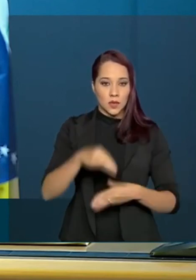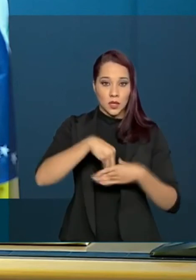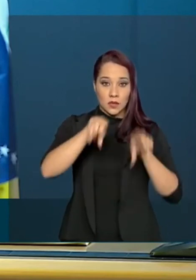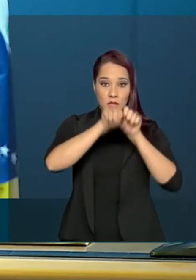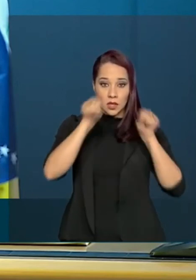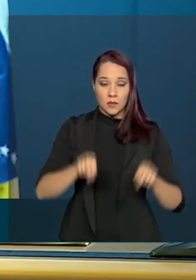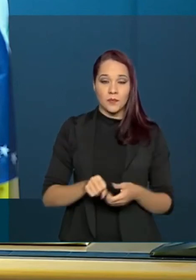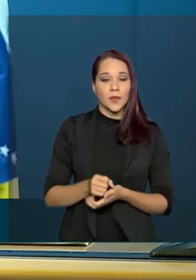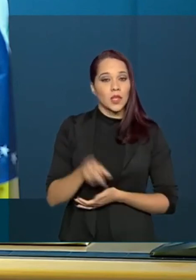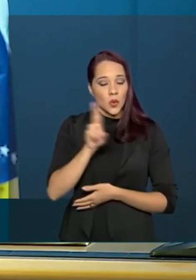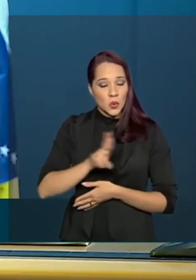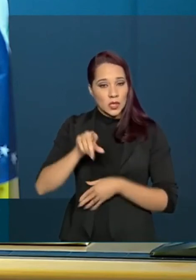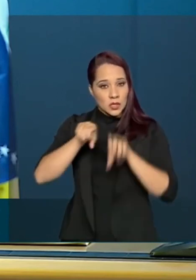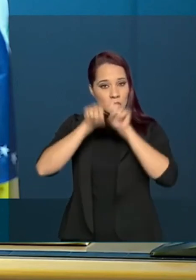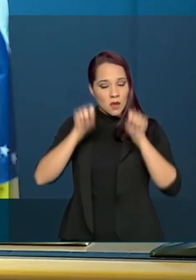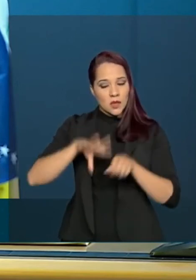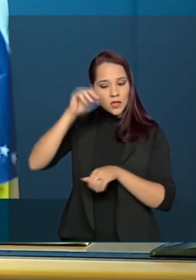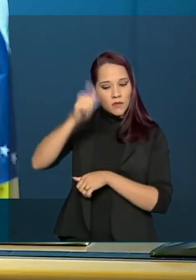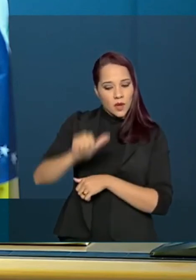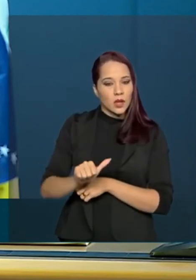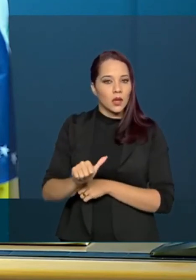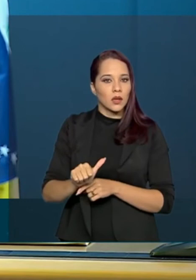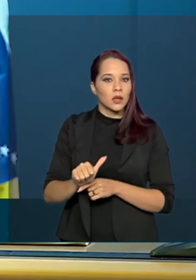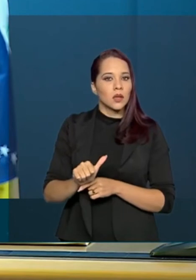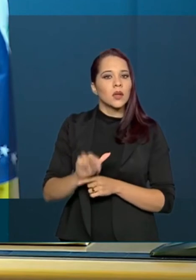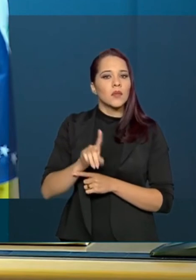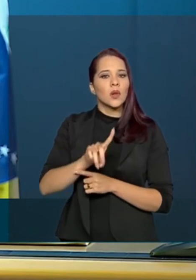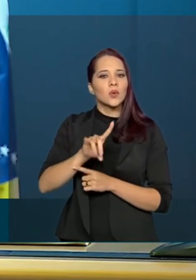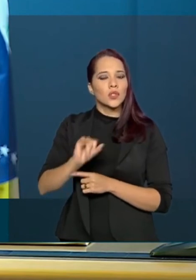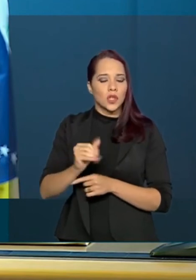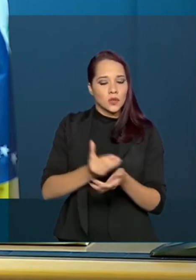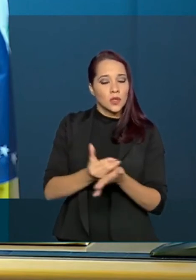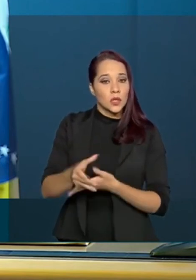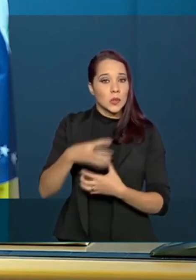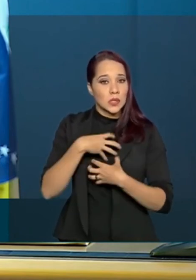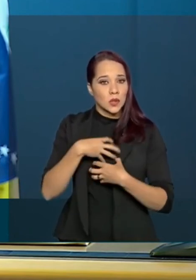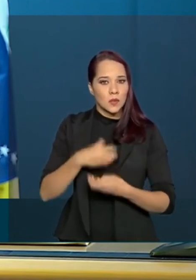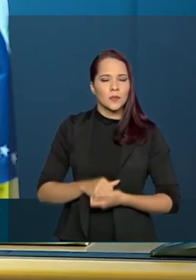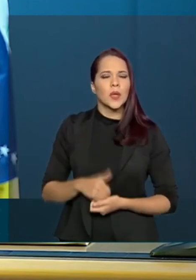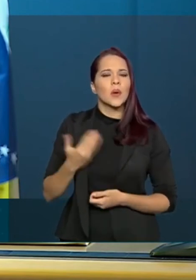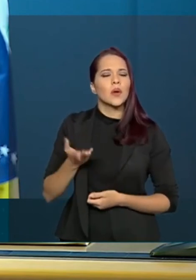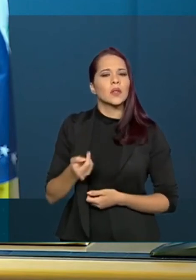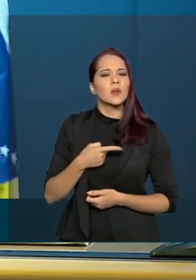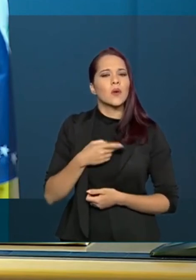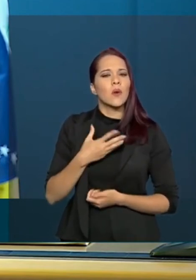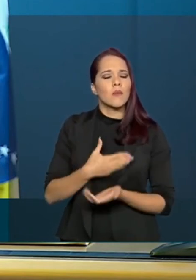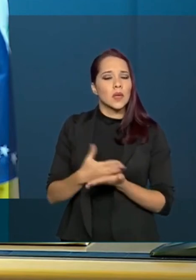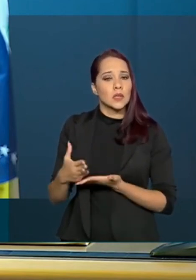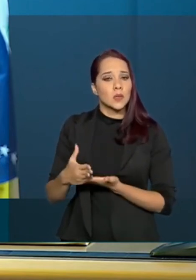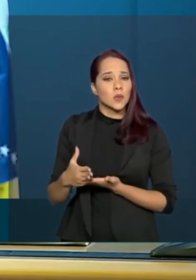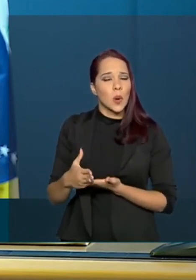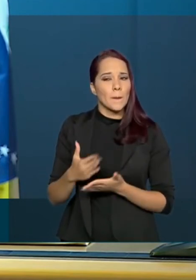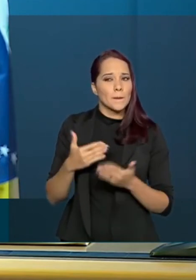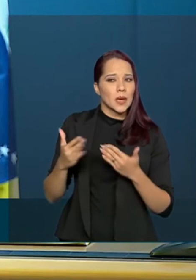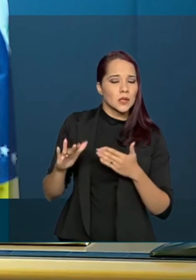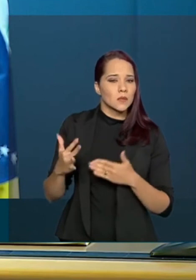por meio desse sistema, a gente avalia os casos pela data de início de sintomas, ou seja, quando ele próximo